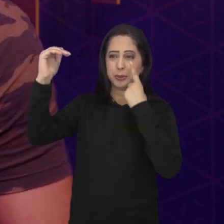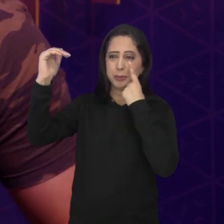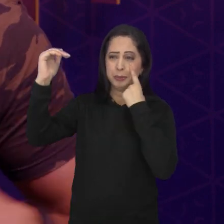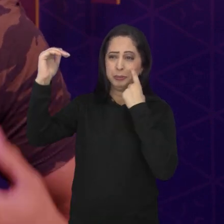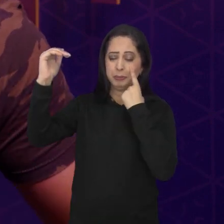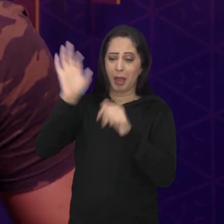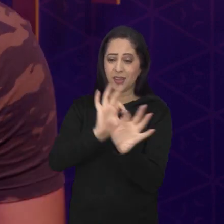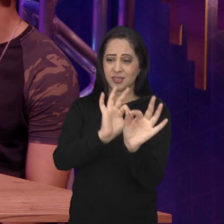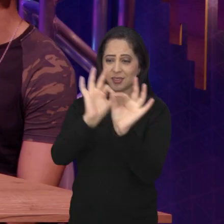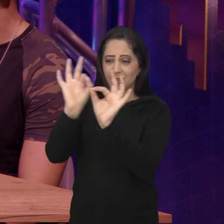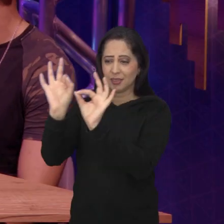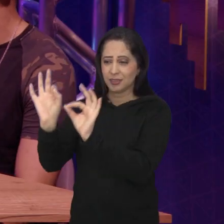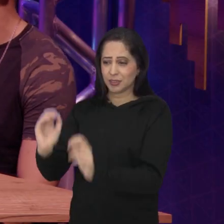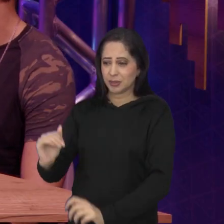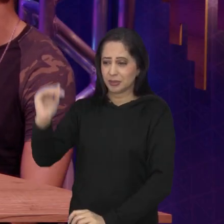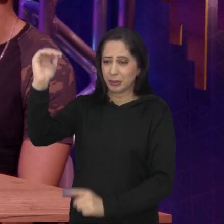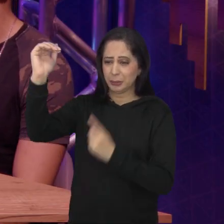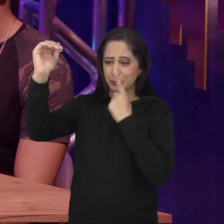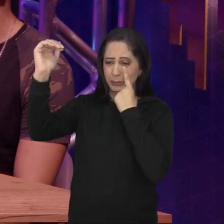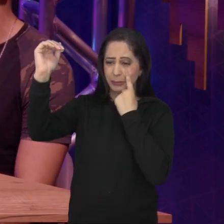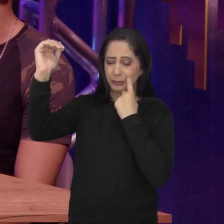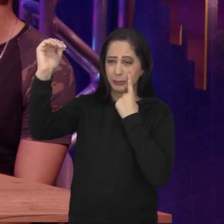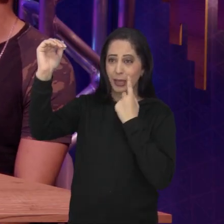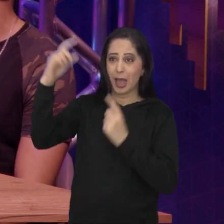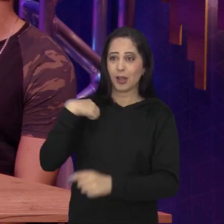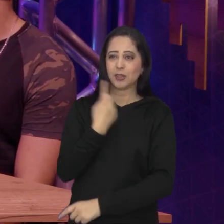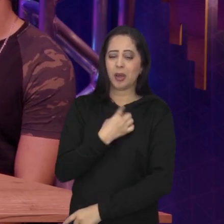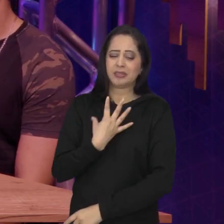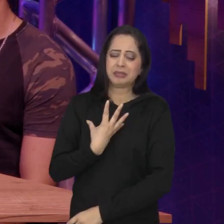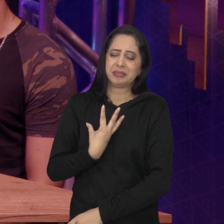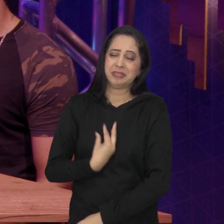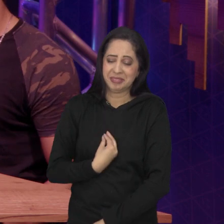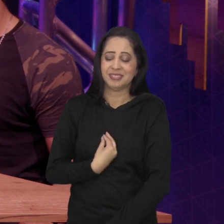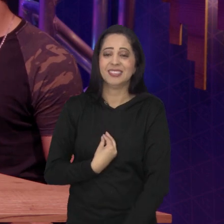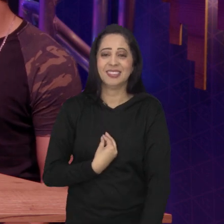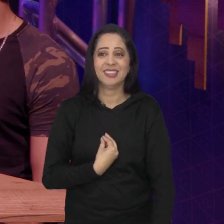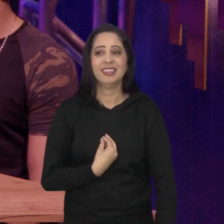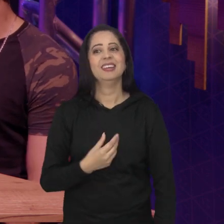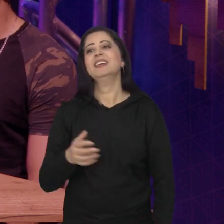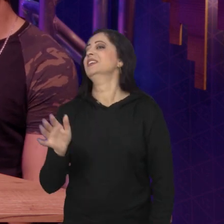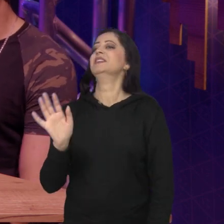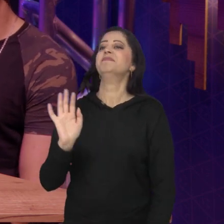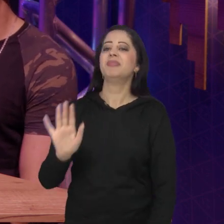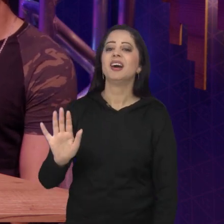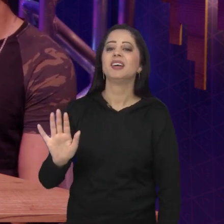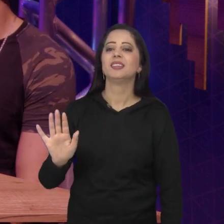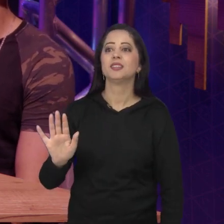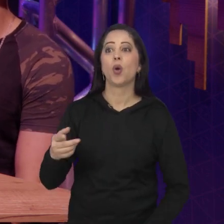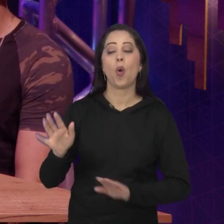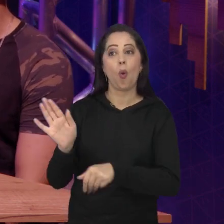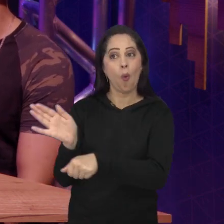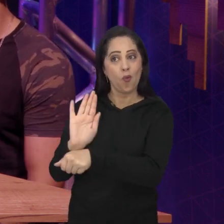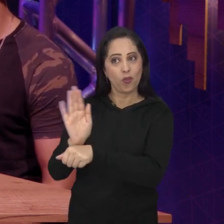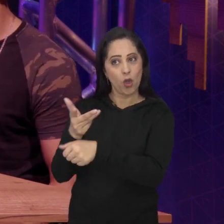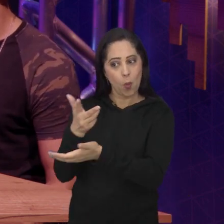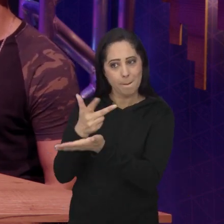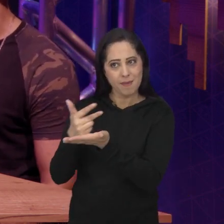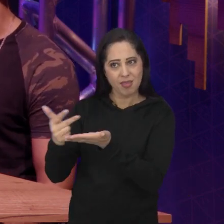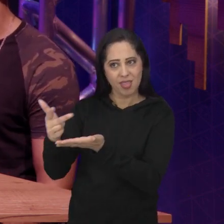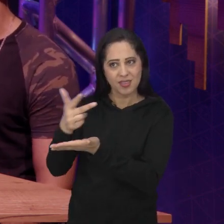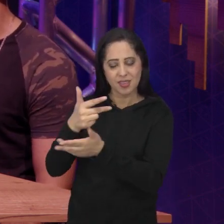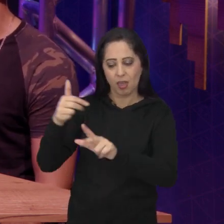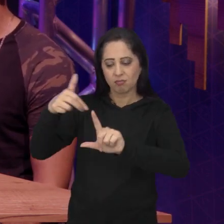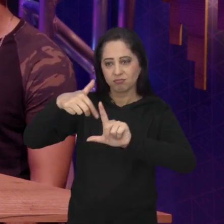adultos chorando assistindo o filme. A gente fica mais na bad, assim. E o que eu acho legal do filme é que ele